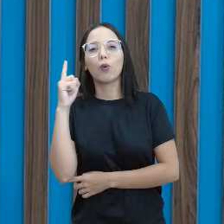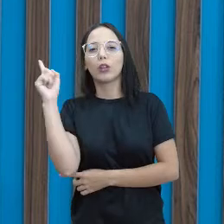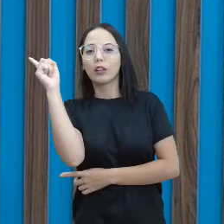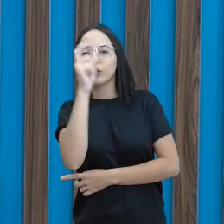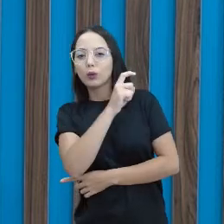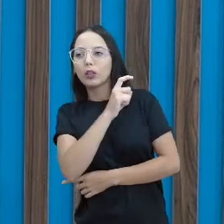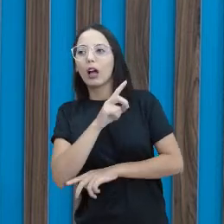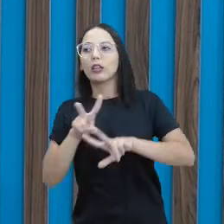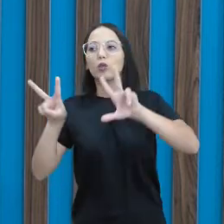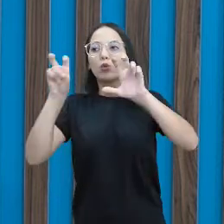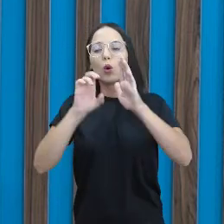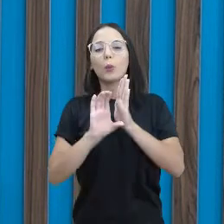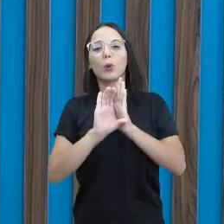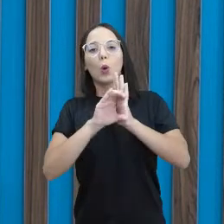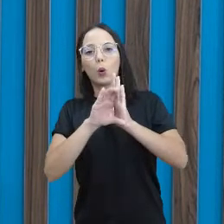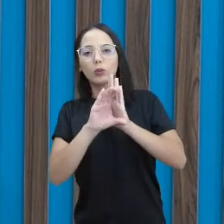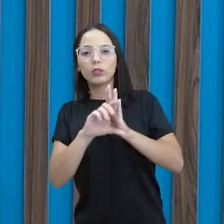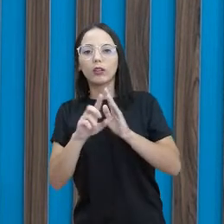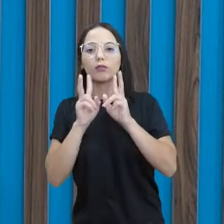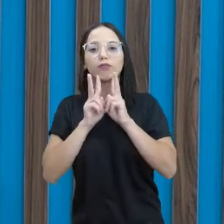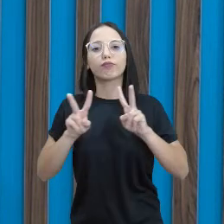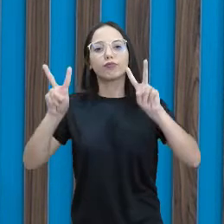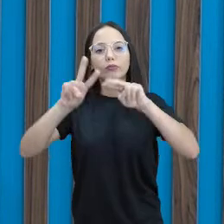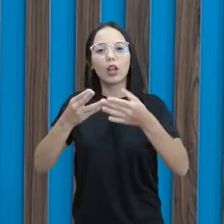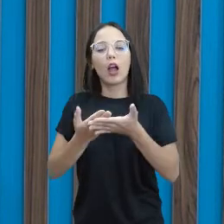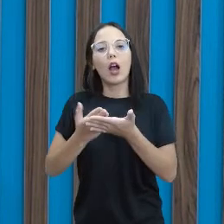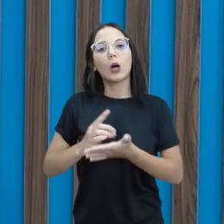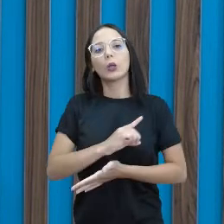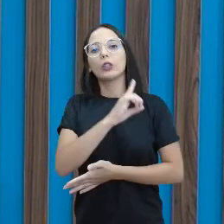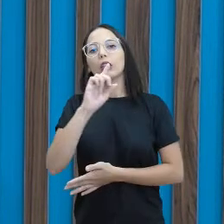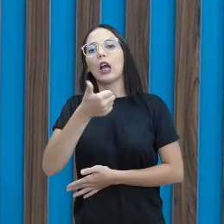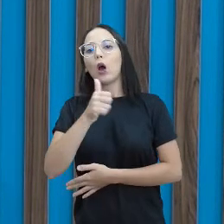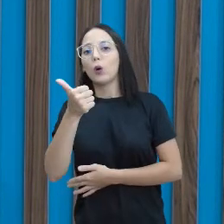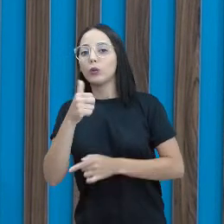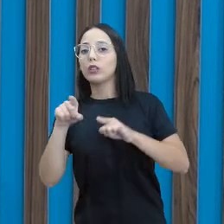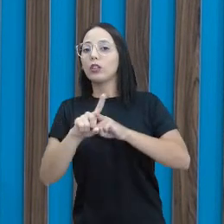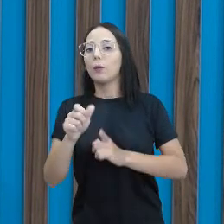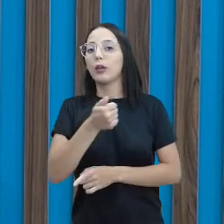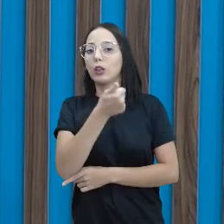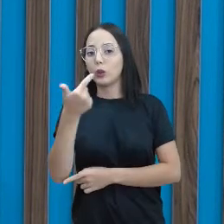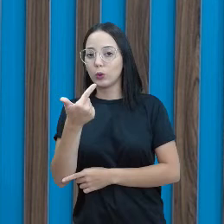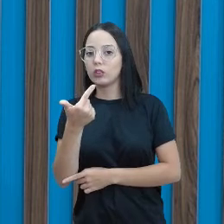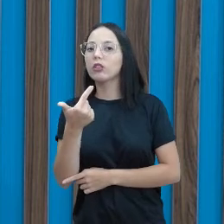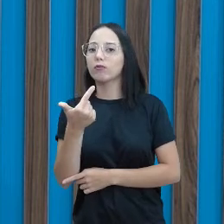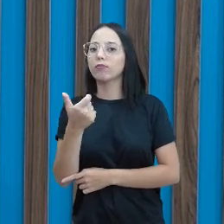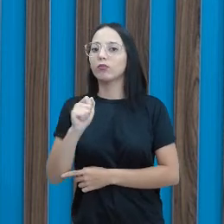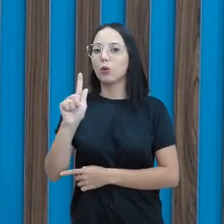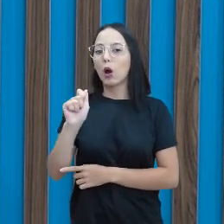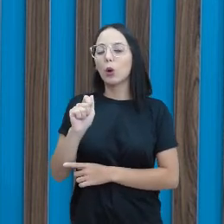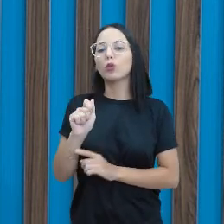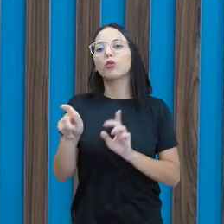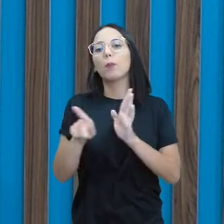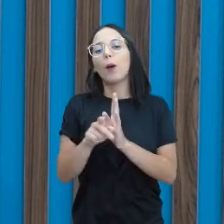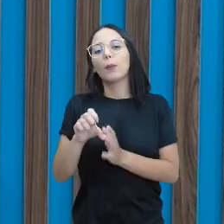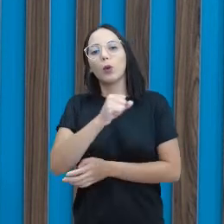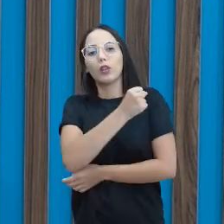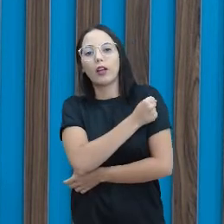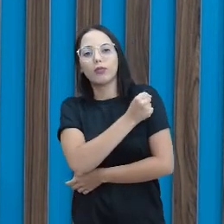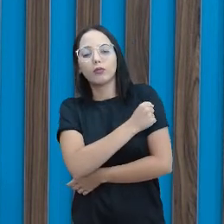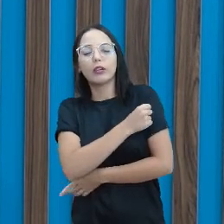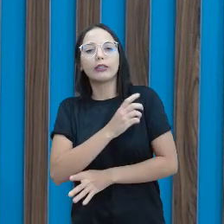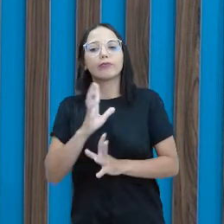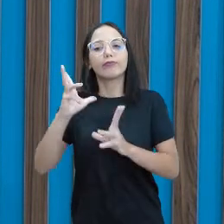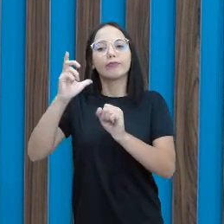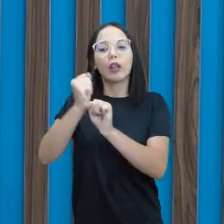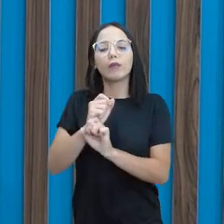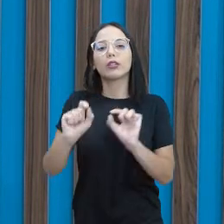de potência, você pode dar uma olhadinha nas aulas do dia 11 e 12 de agosto, na playlist do 8º ano, e aí você